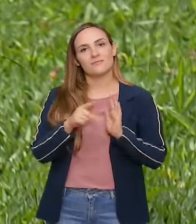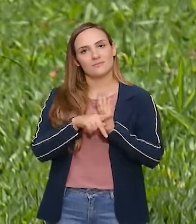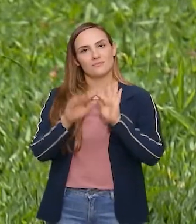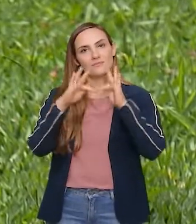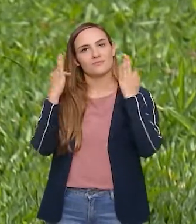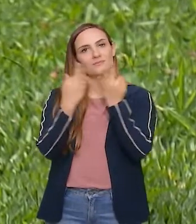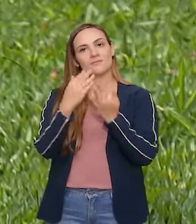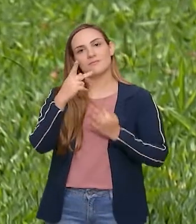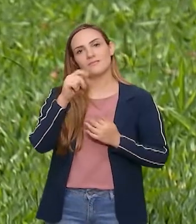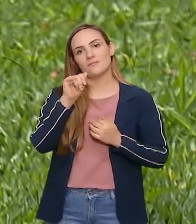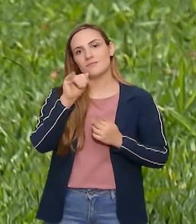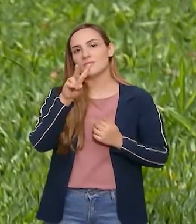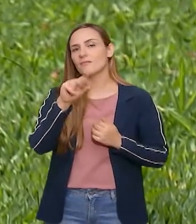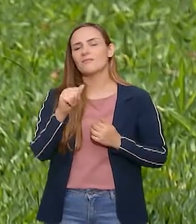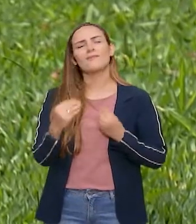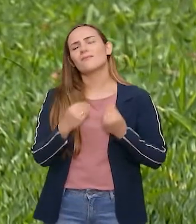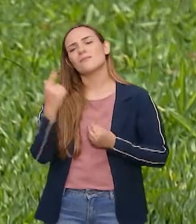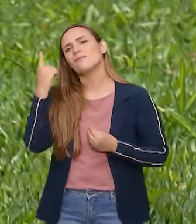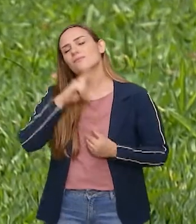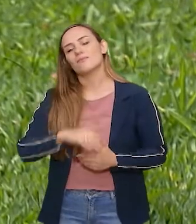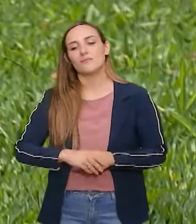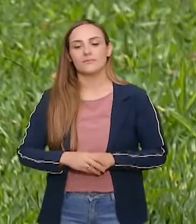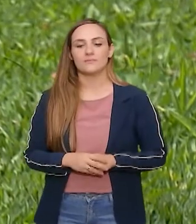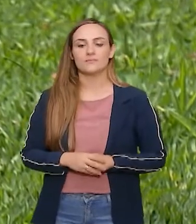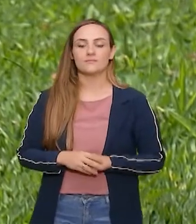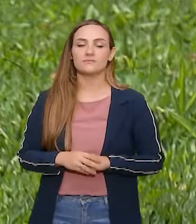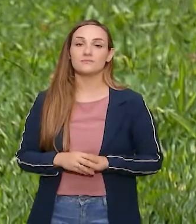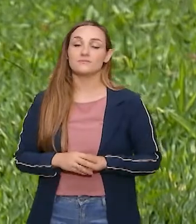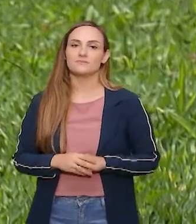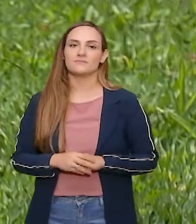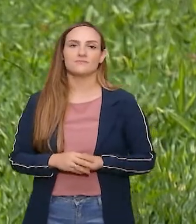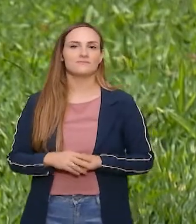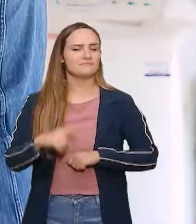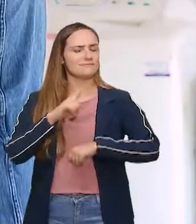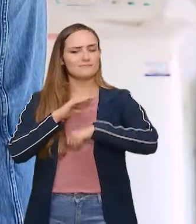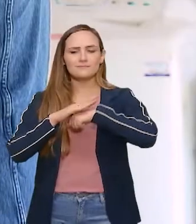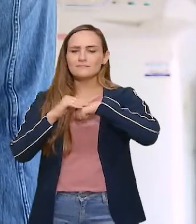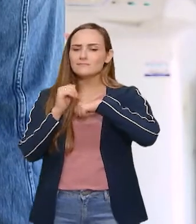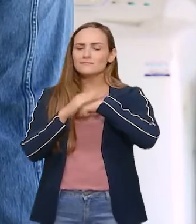novo integrante da família Paiva. Como que ele foi te conquistando?